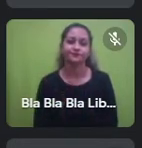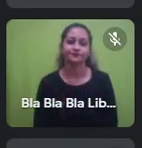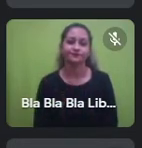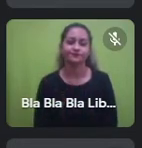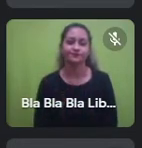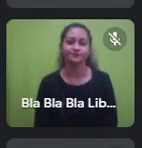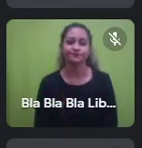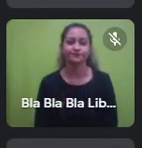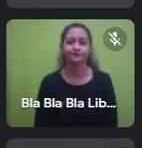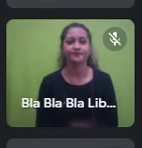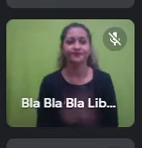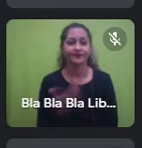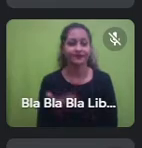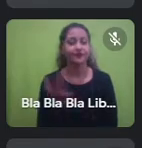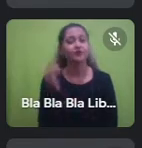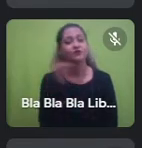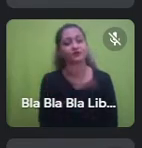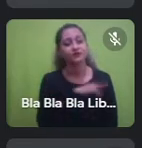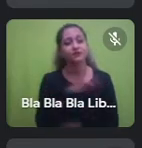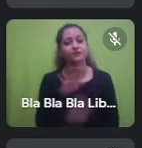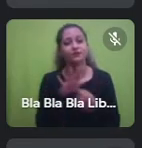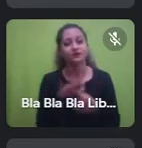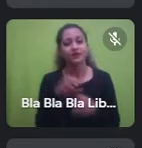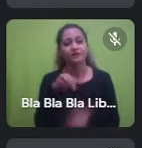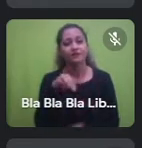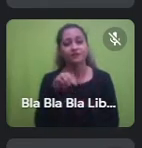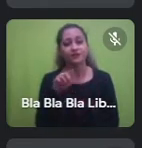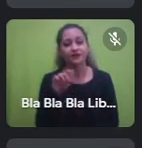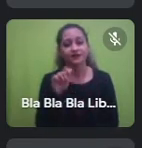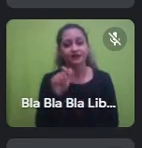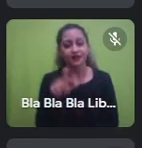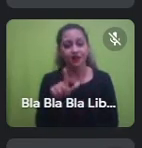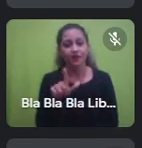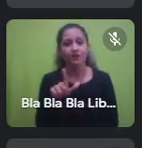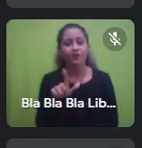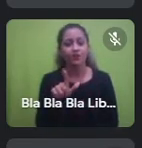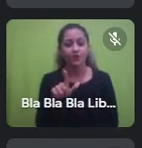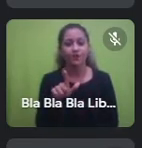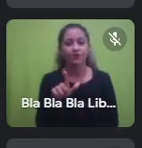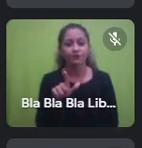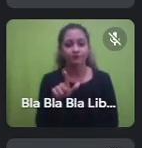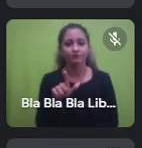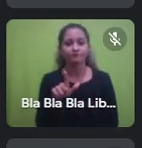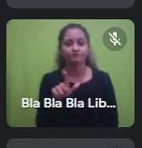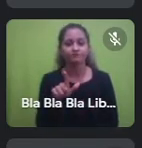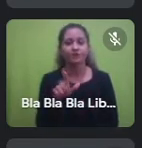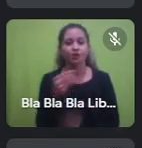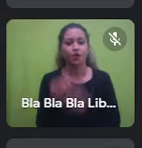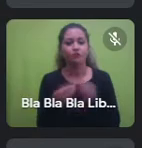Aí, finalmente, eu chego na concentração dos metais, tá, pessoal? A concentração dos metais,